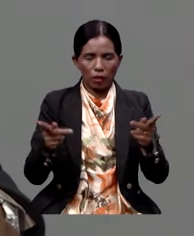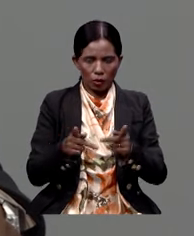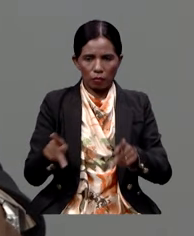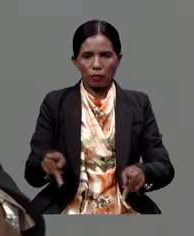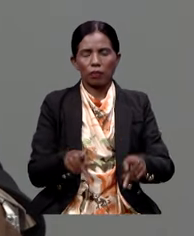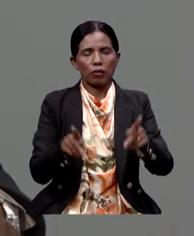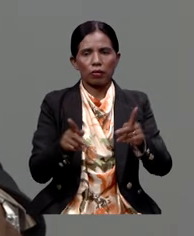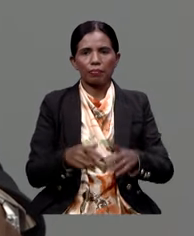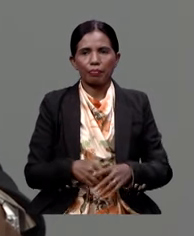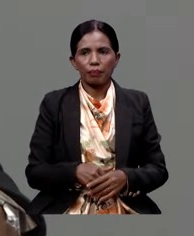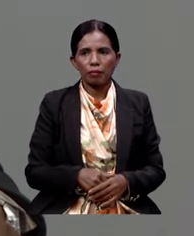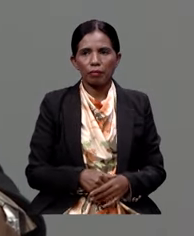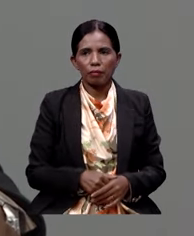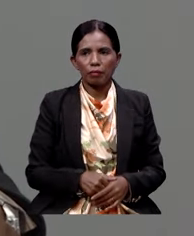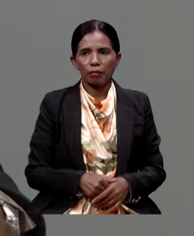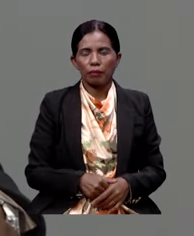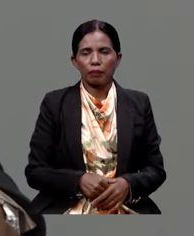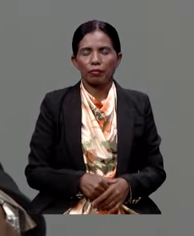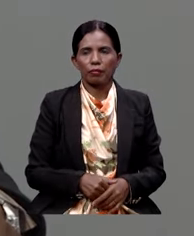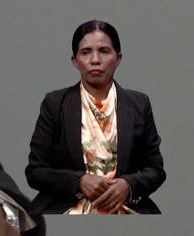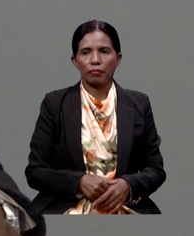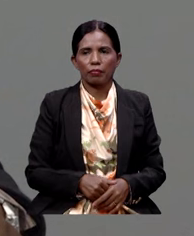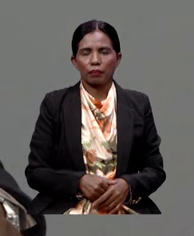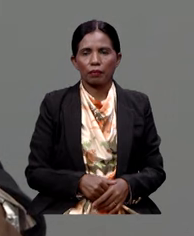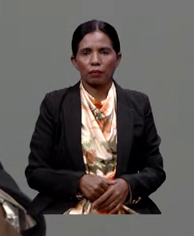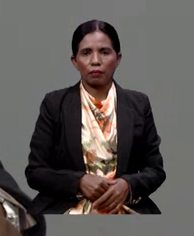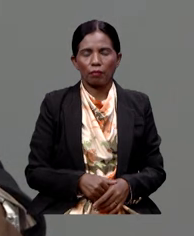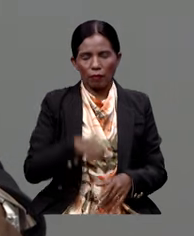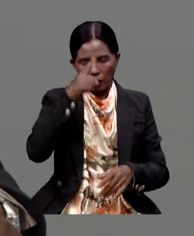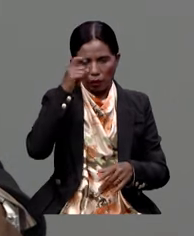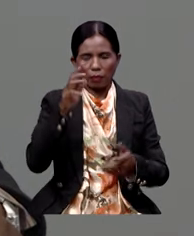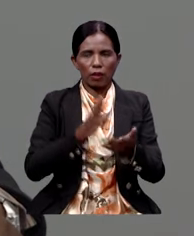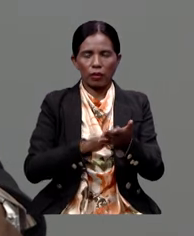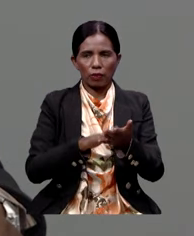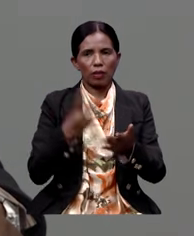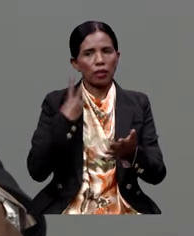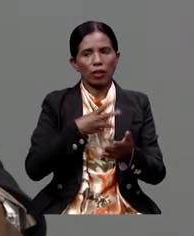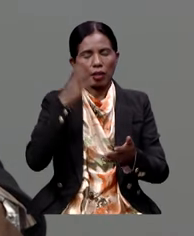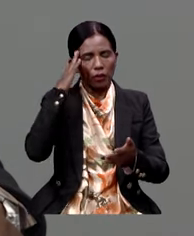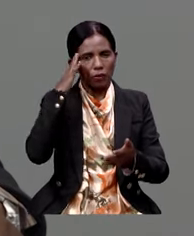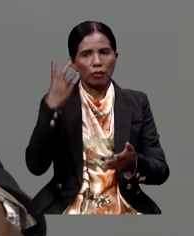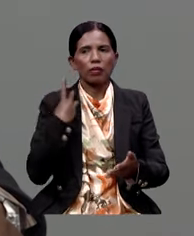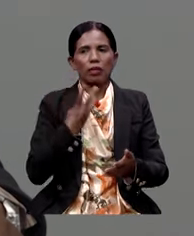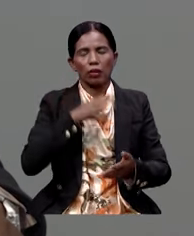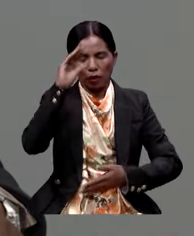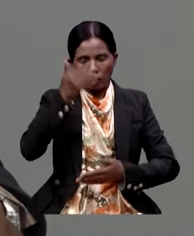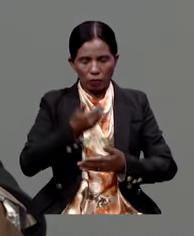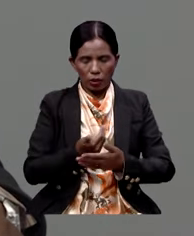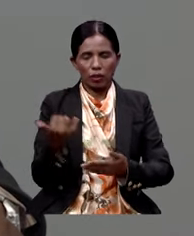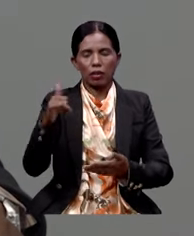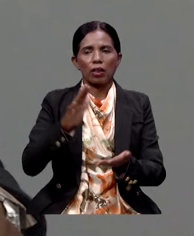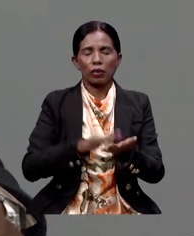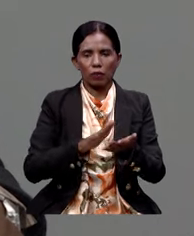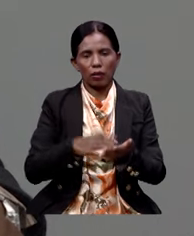público. Também. A escola São Miguel, né? E tá no mesmo que tá nia o anseira escola renova. Mas